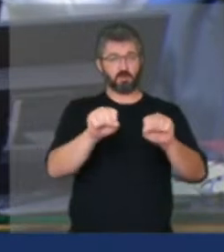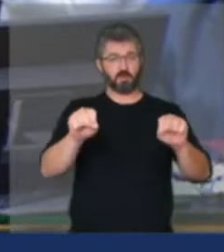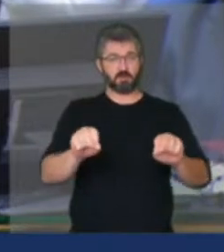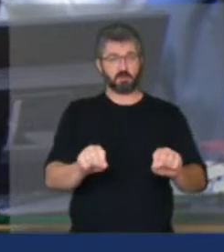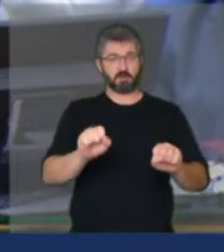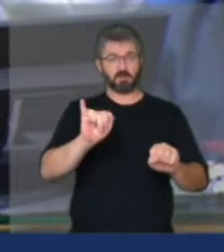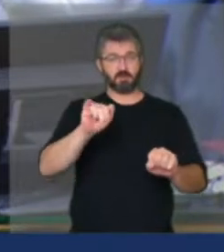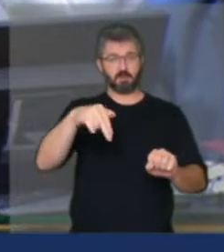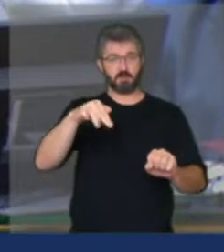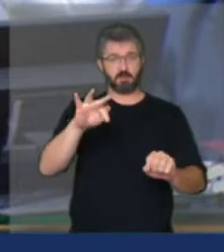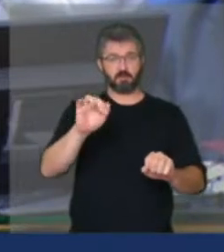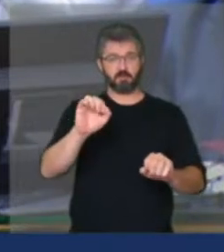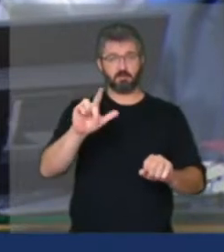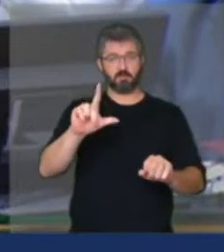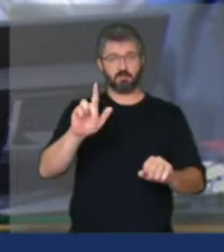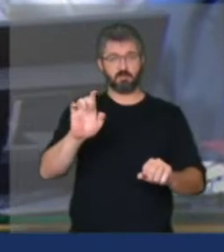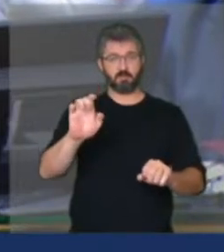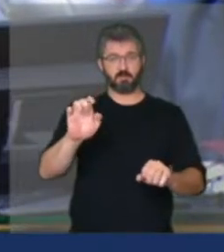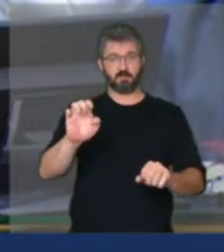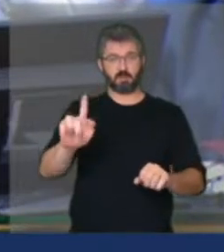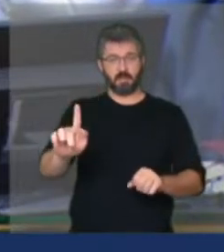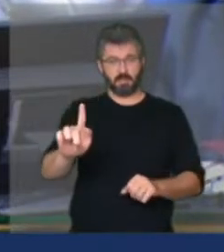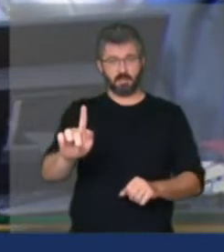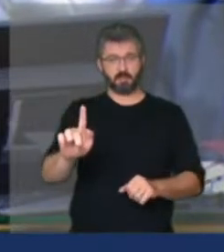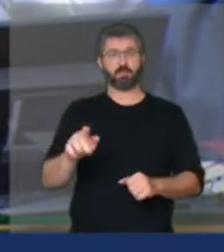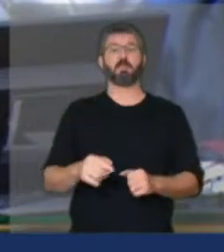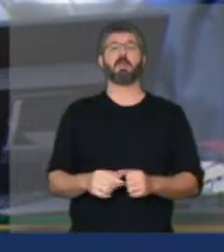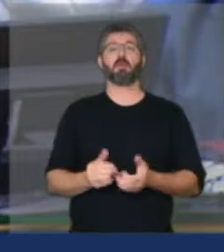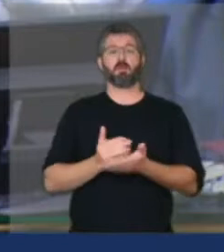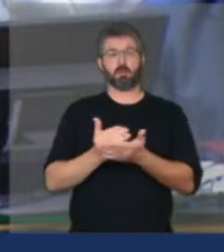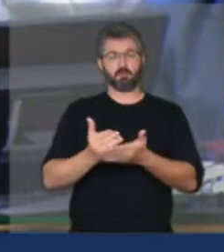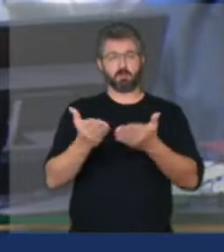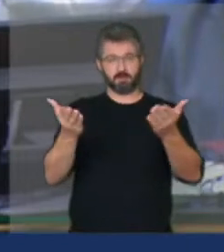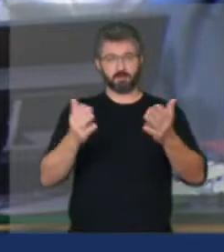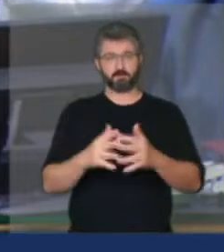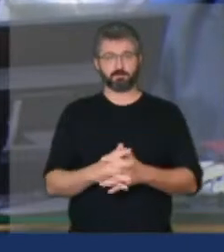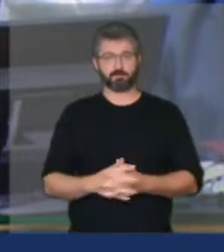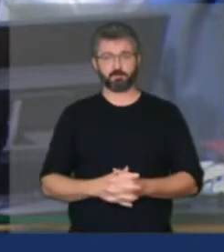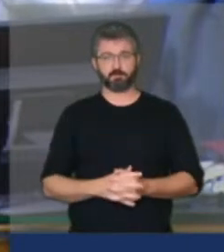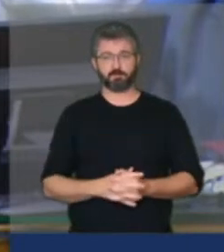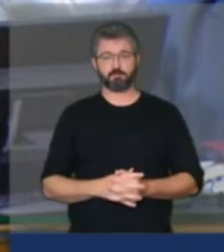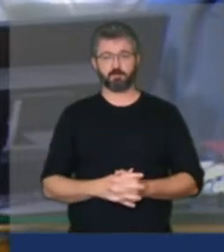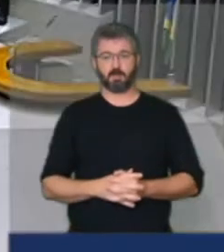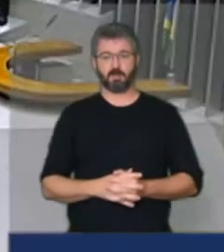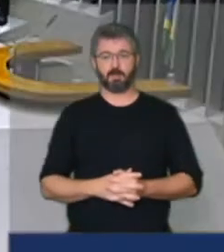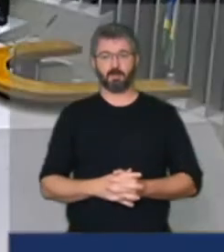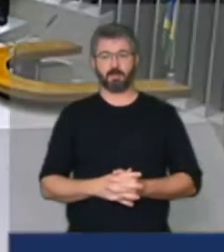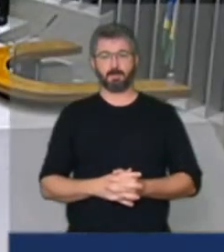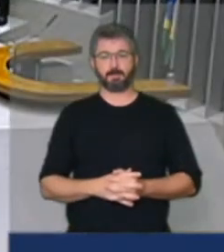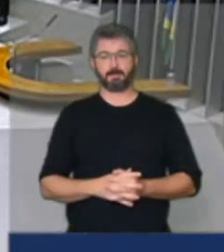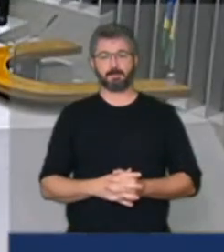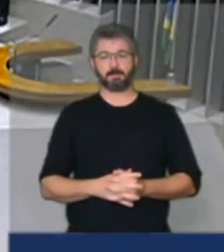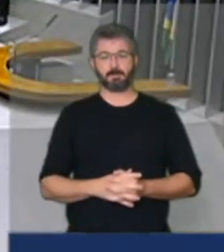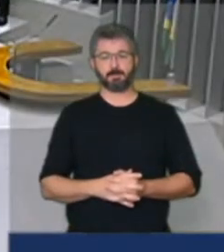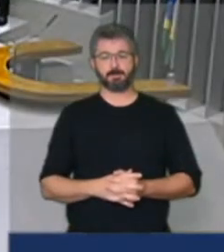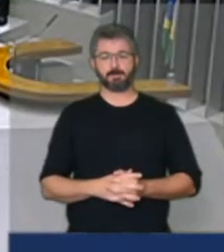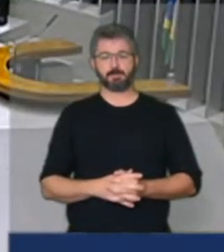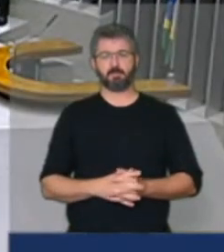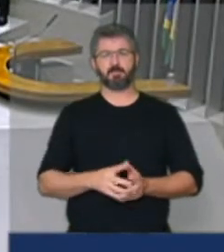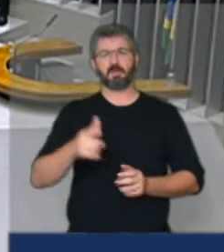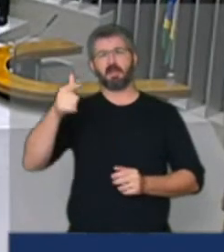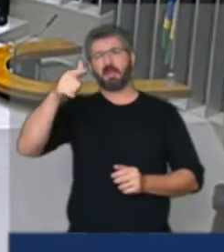no infoleg parlamentar. Está iniciada a votação. Senhor presidente, pelo PT, o senhor presidente, pode